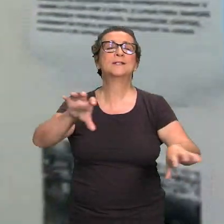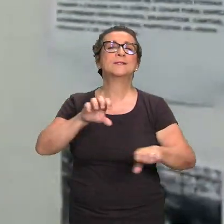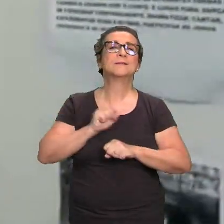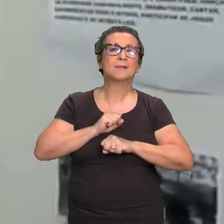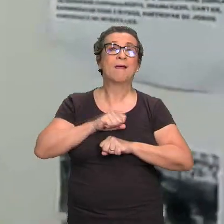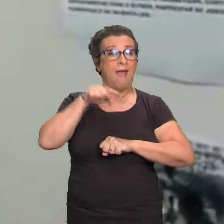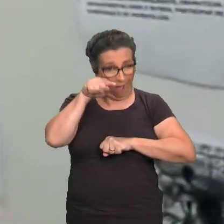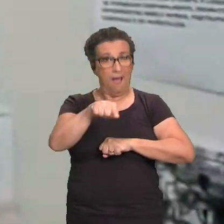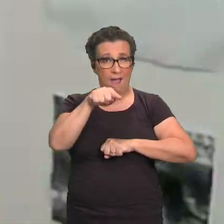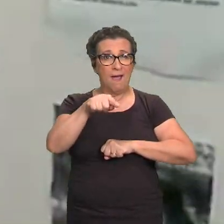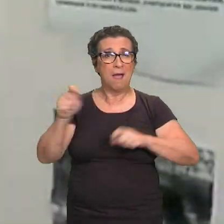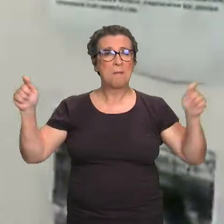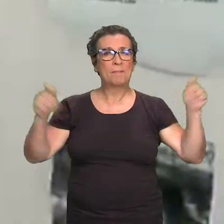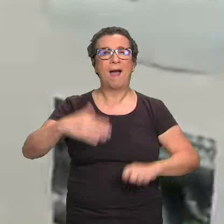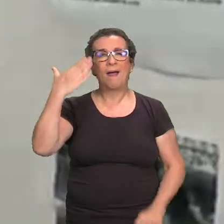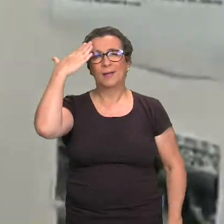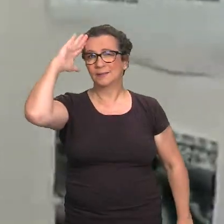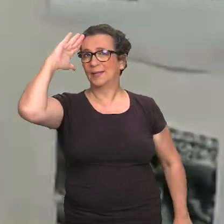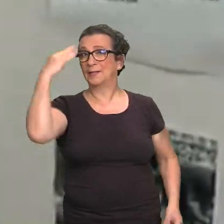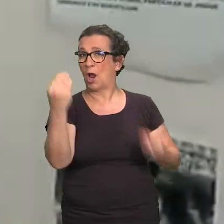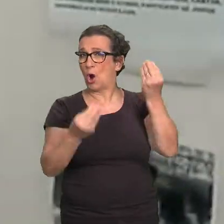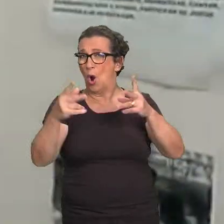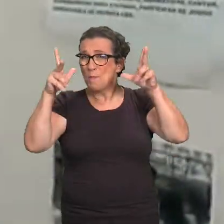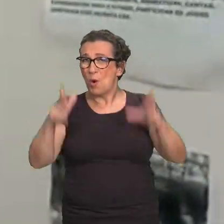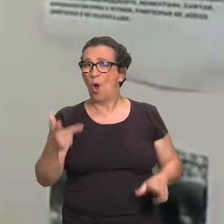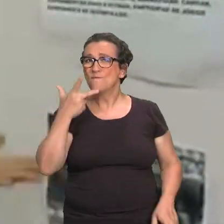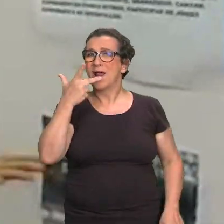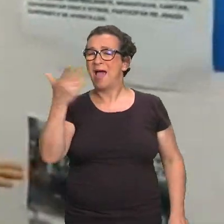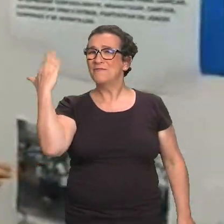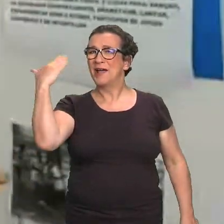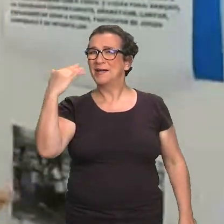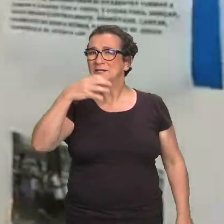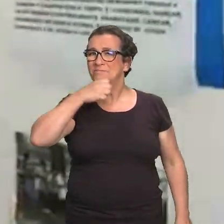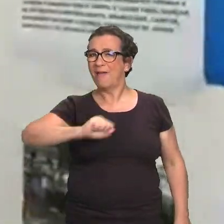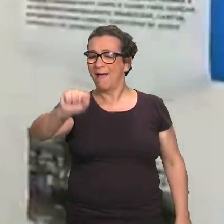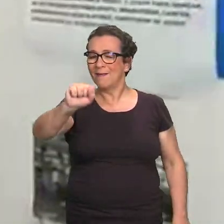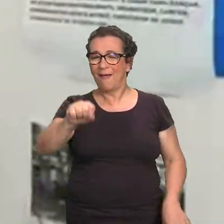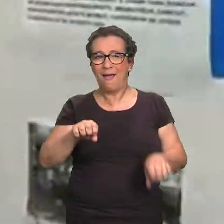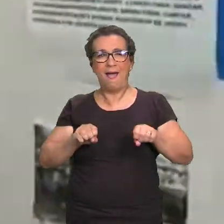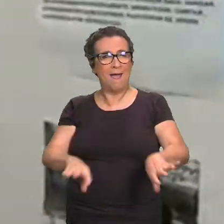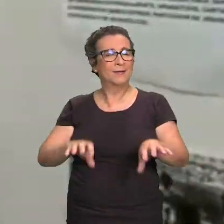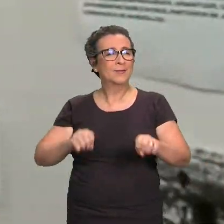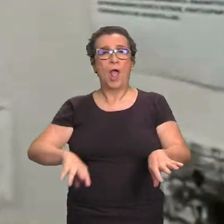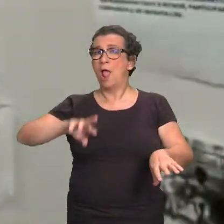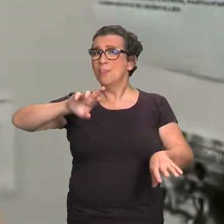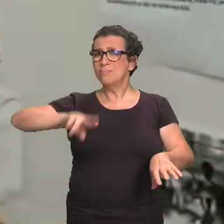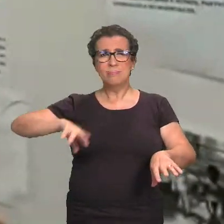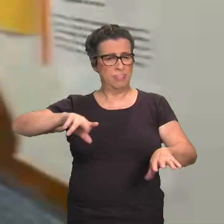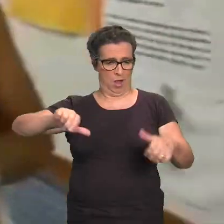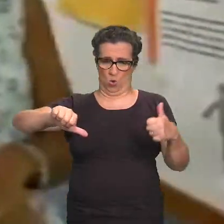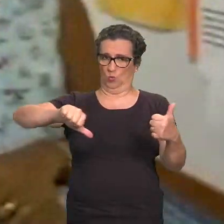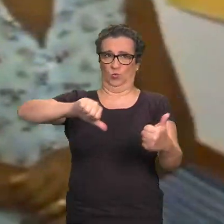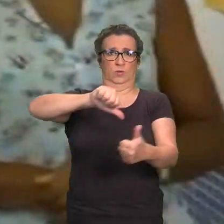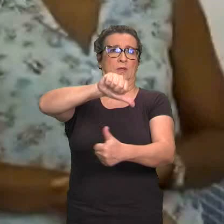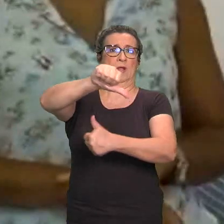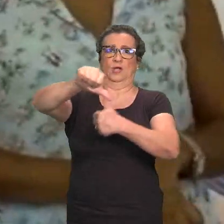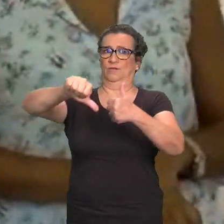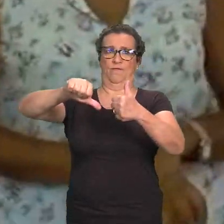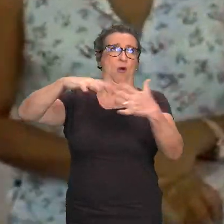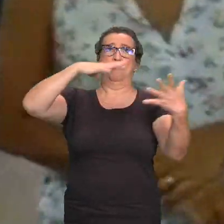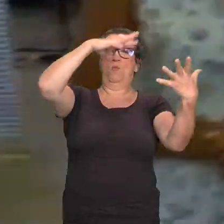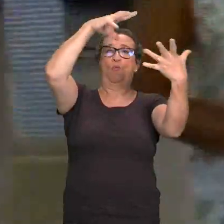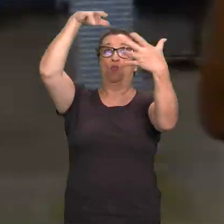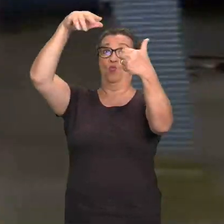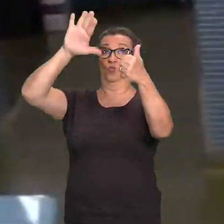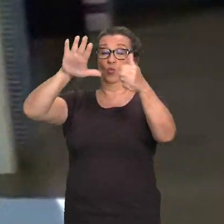maneira, podemos entender, como dizia o Paulo Freire, a educação não transforma o mundo,